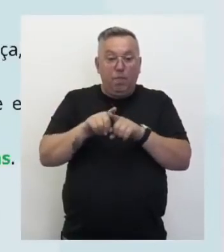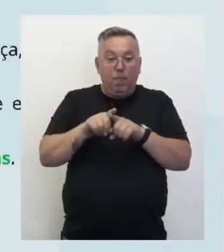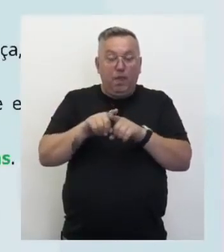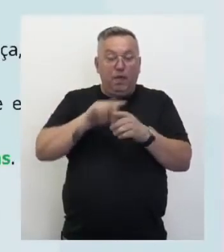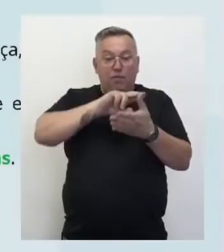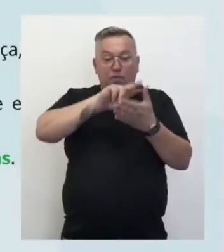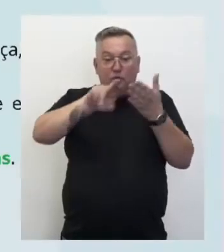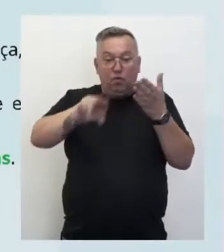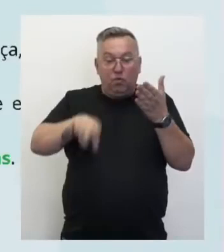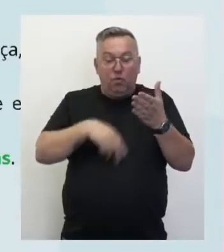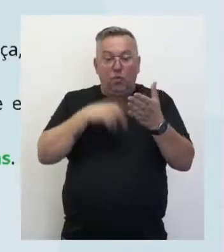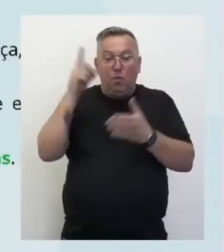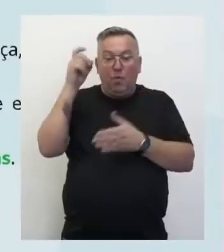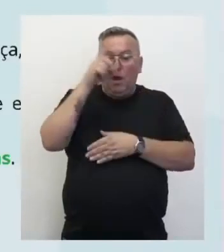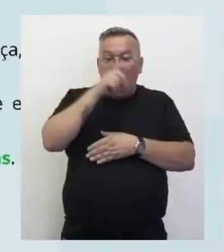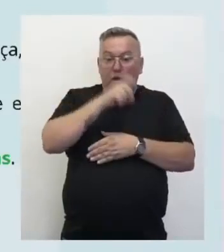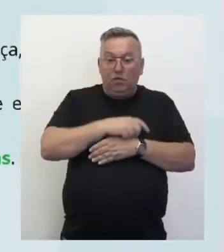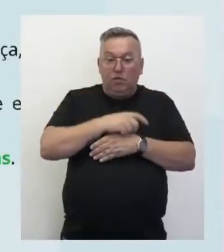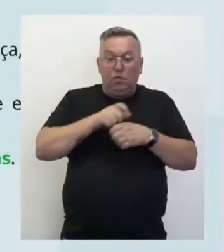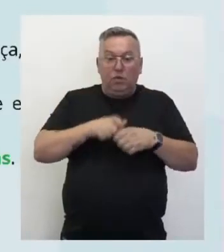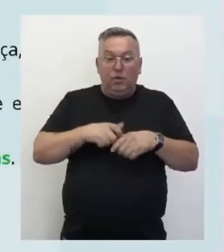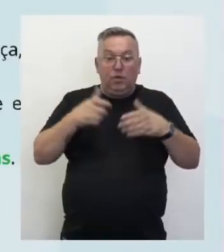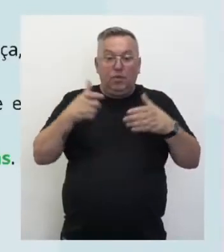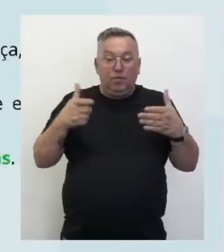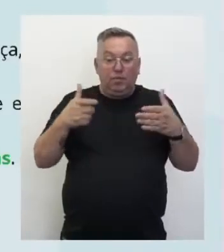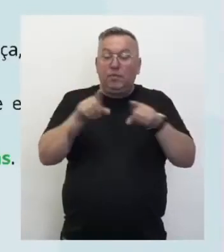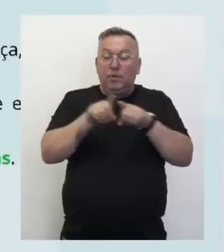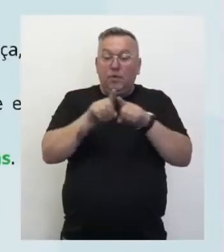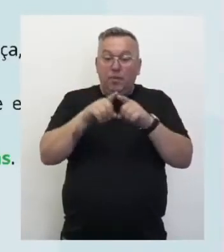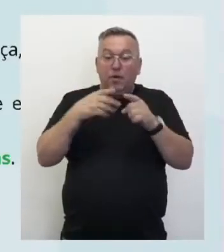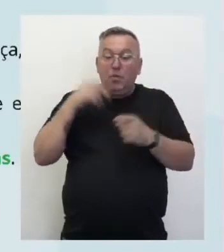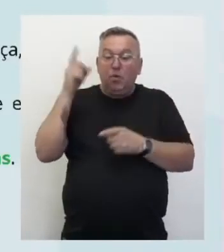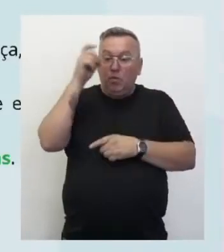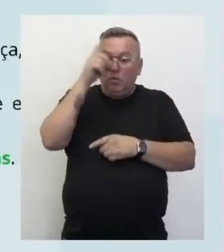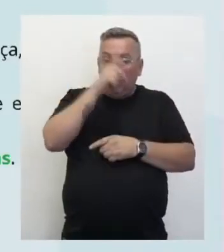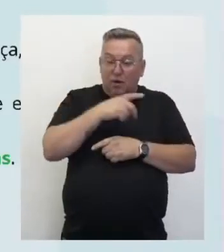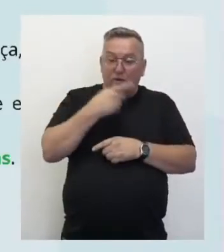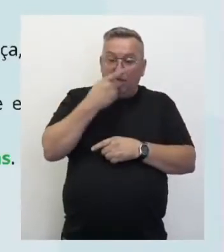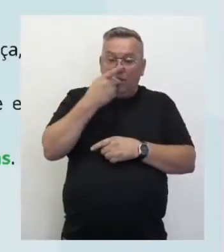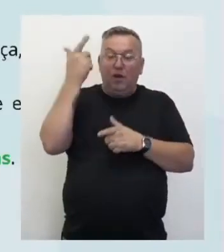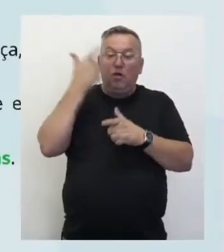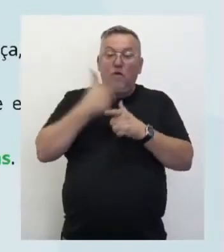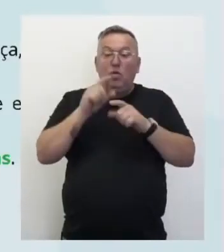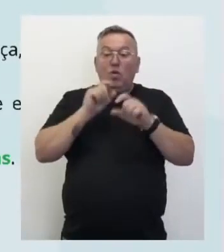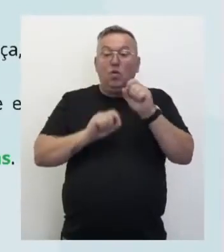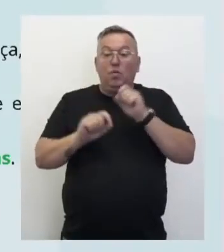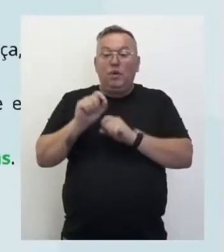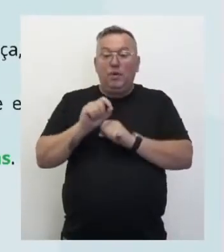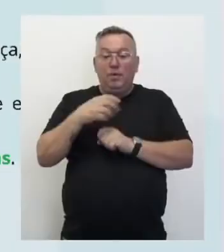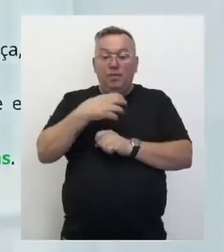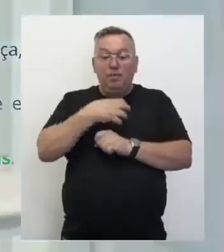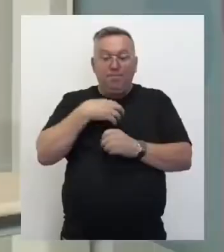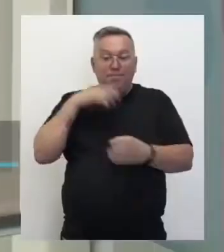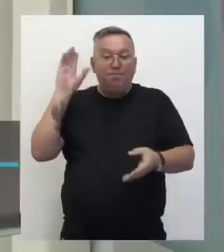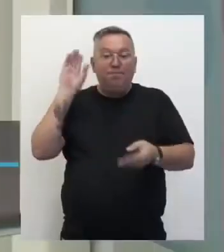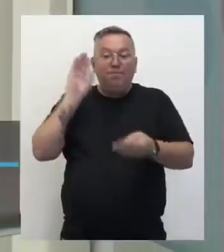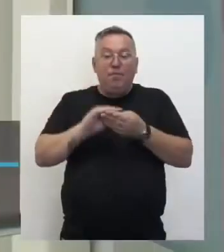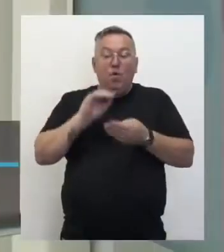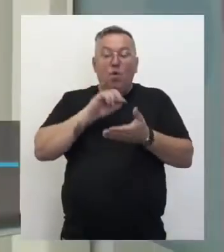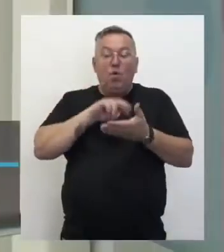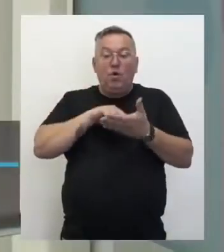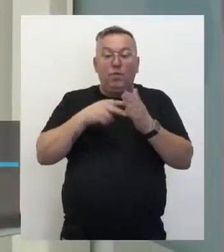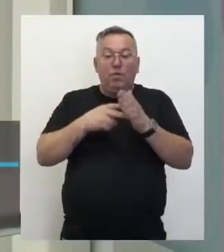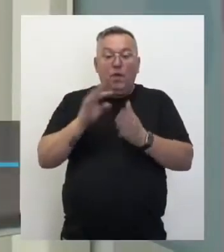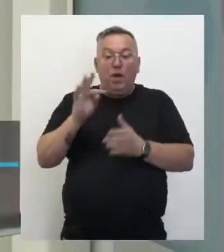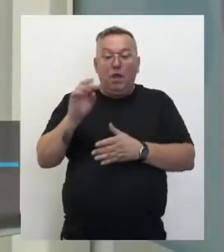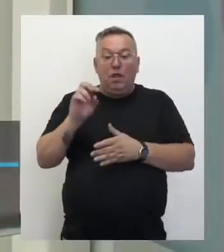múltiplo, diverso, complexo. É muito complicado, né, a gente falar aqui de forma resumida o que é o